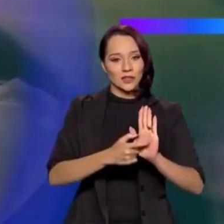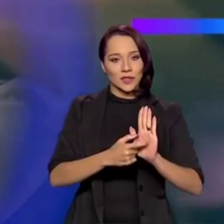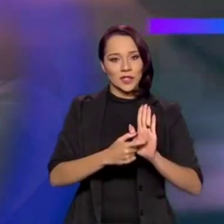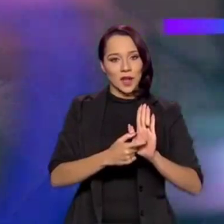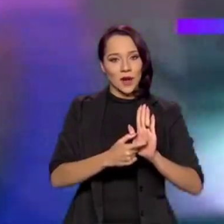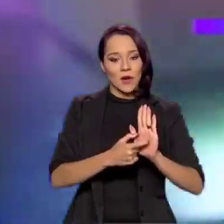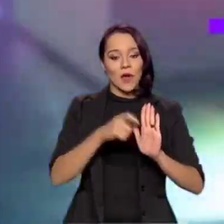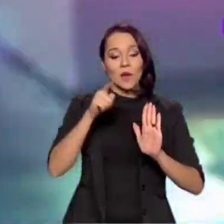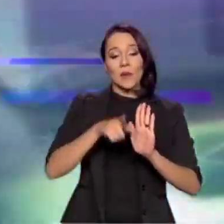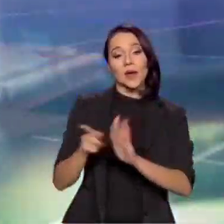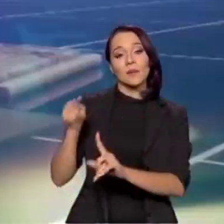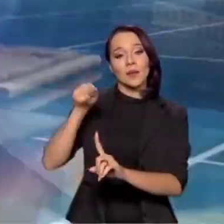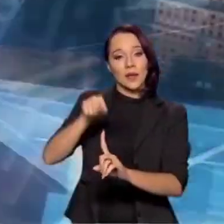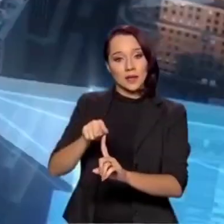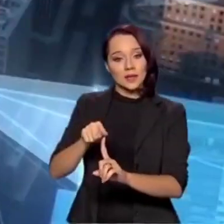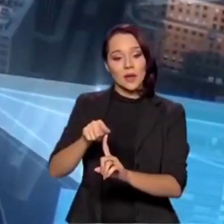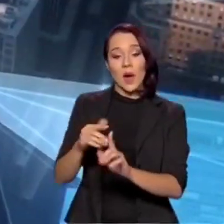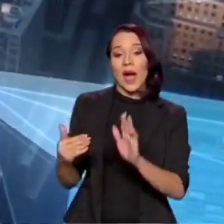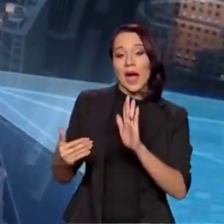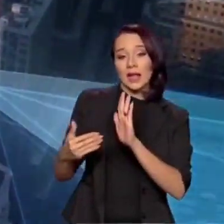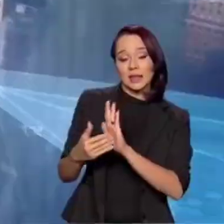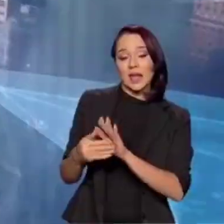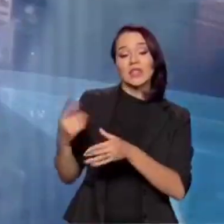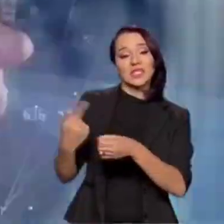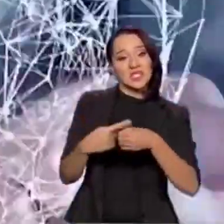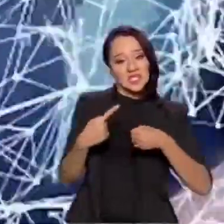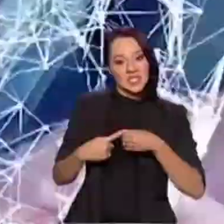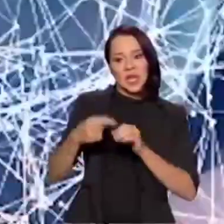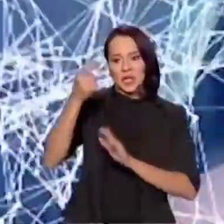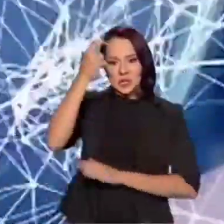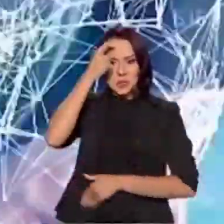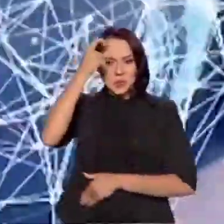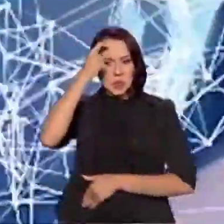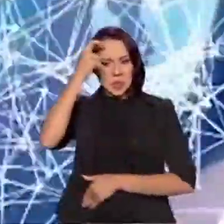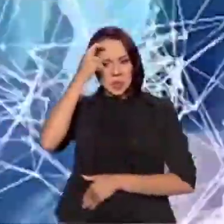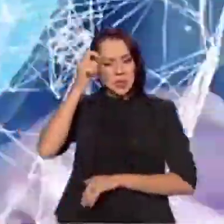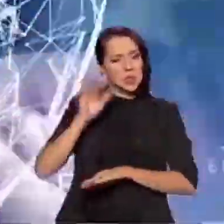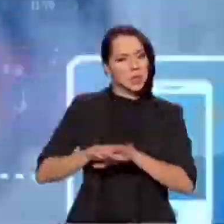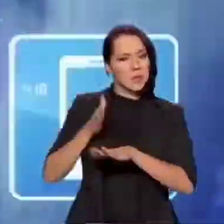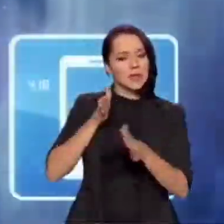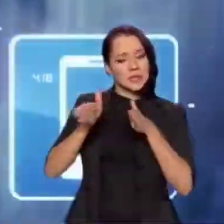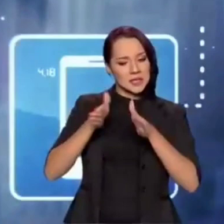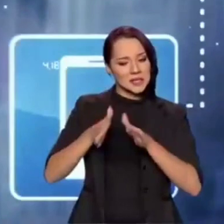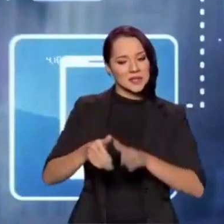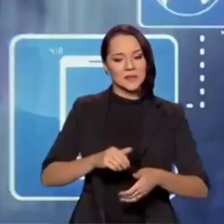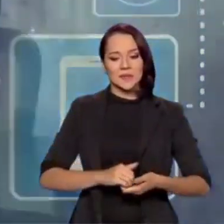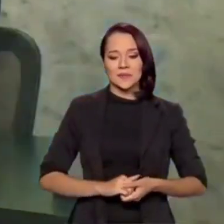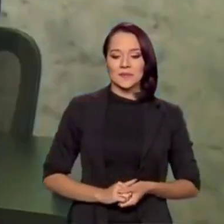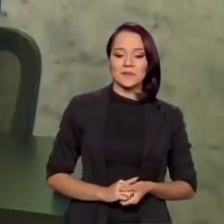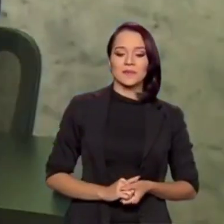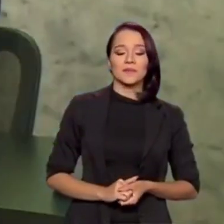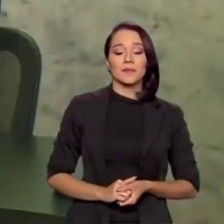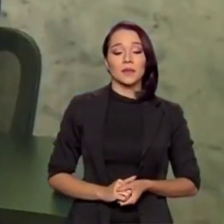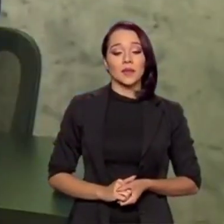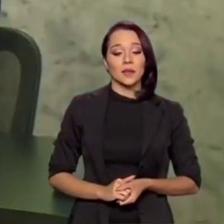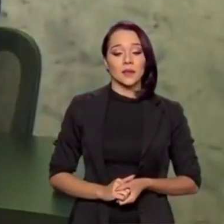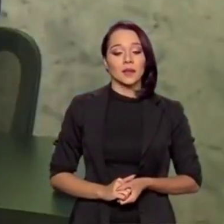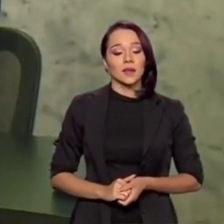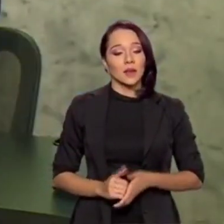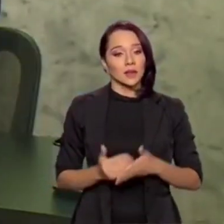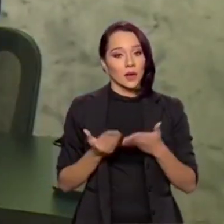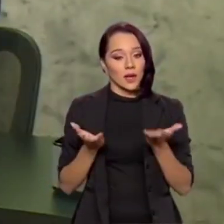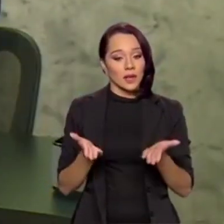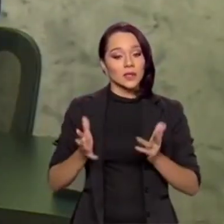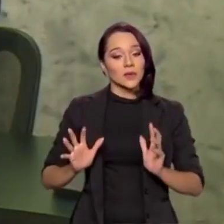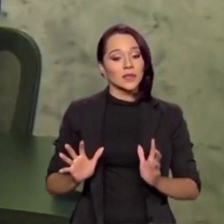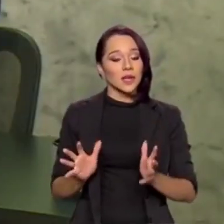artificial para aplicações até em cidades inteligentes e mais acessíveis. Essa é uma